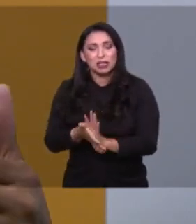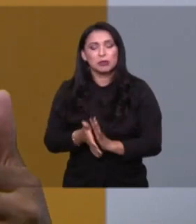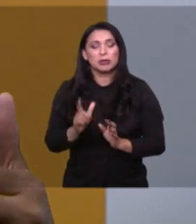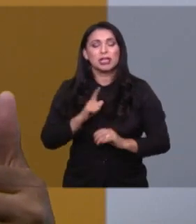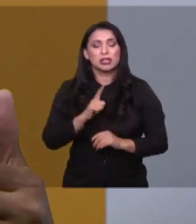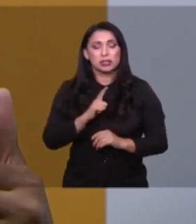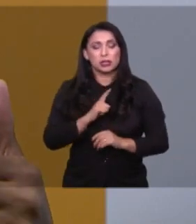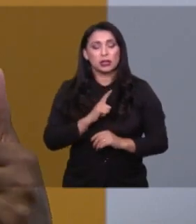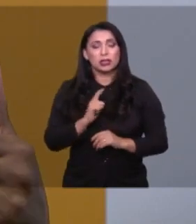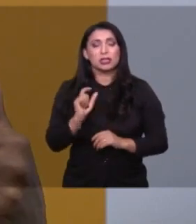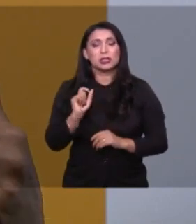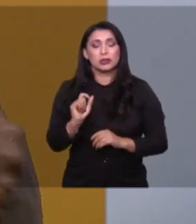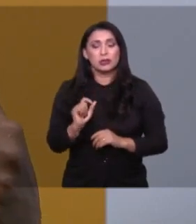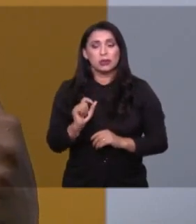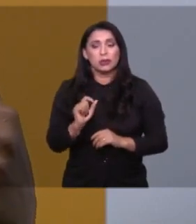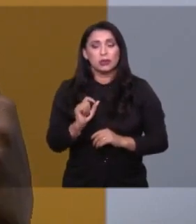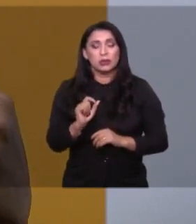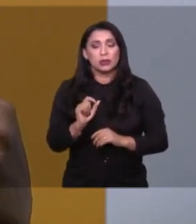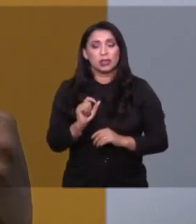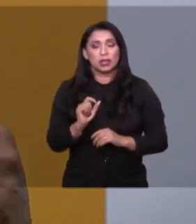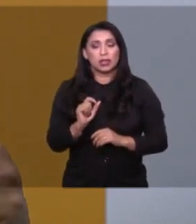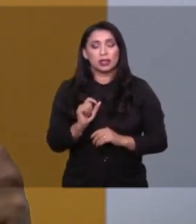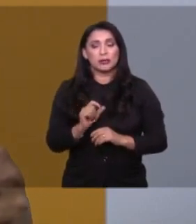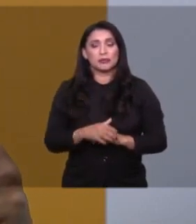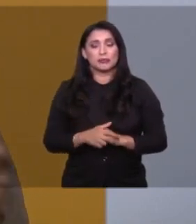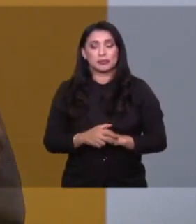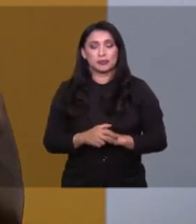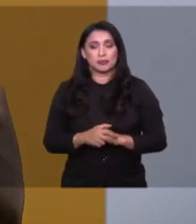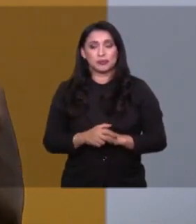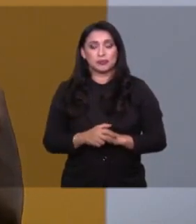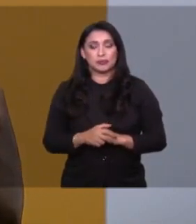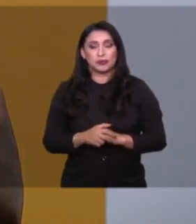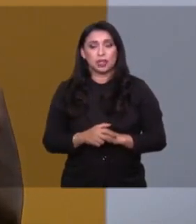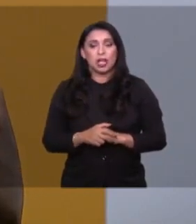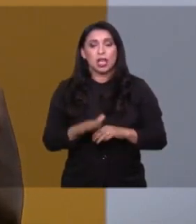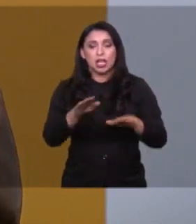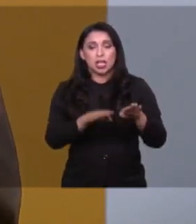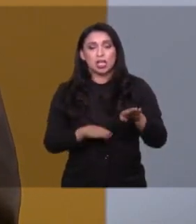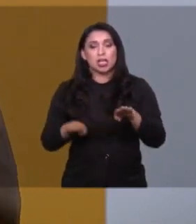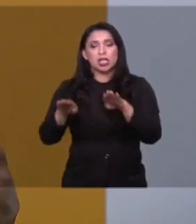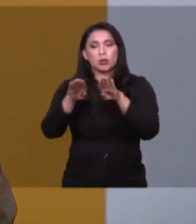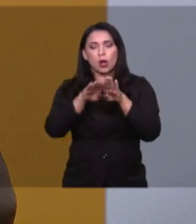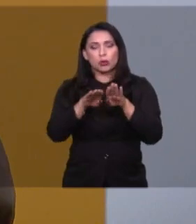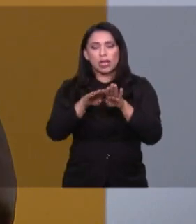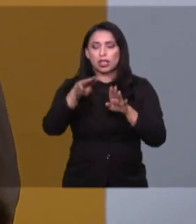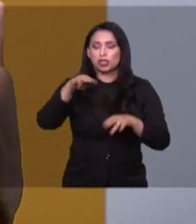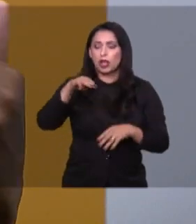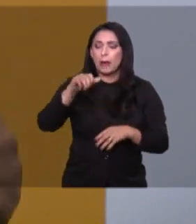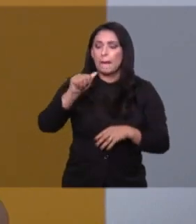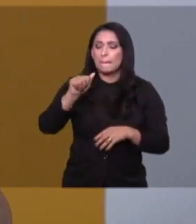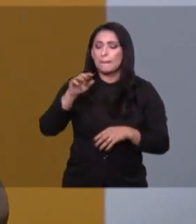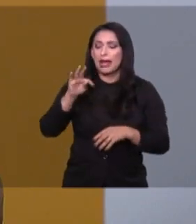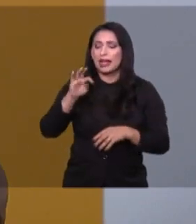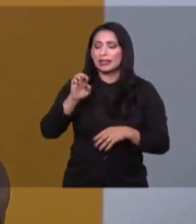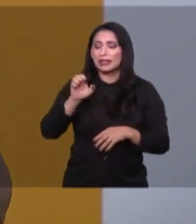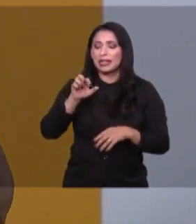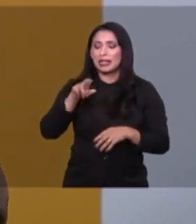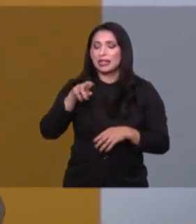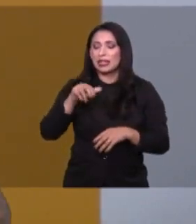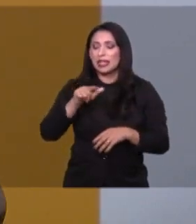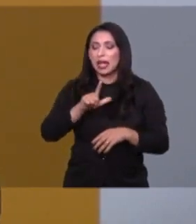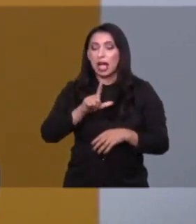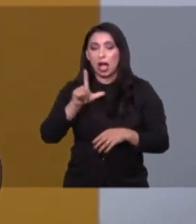a gente tenha o que nós chamamos de igualdade material, até porque hoje estamos vivendo